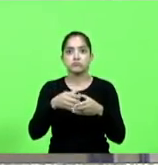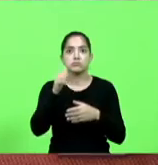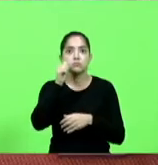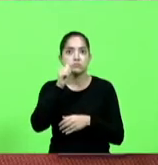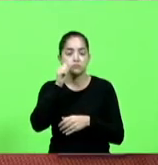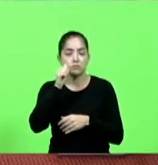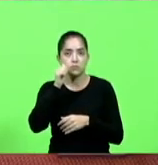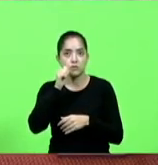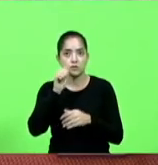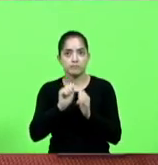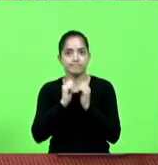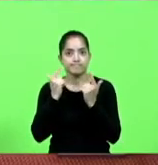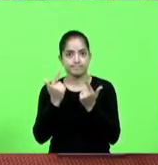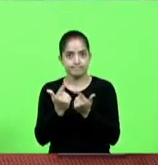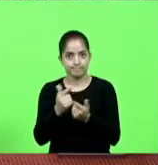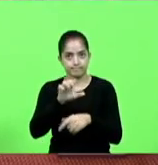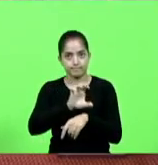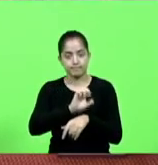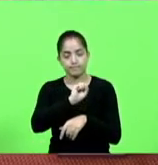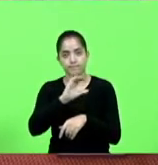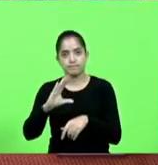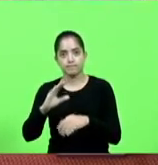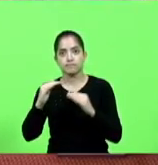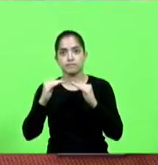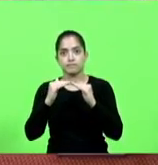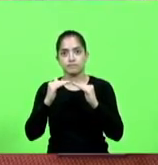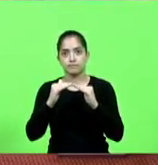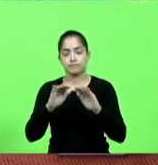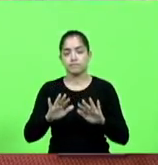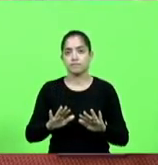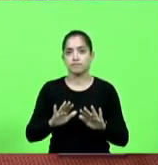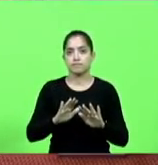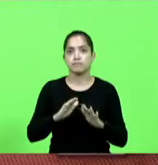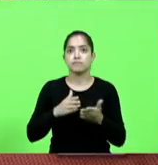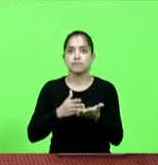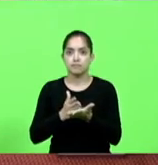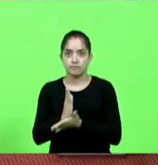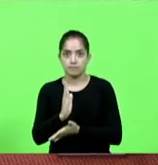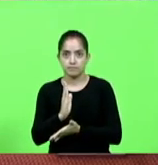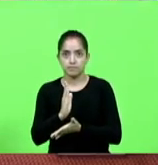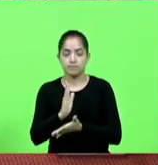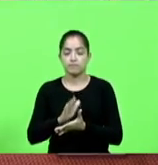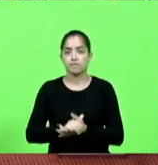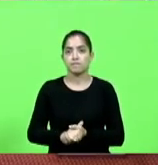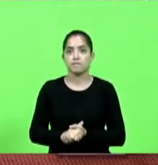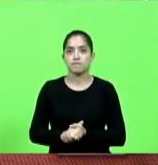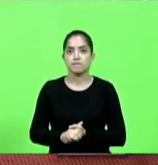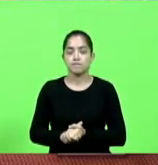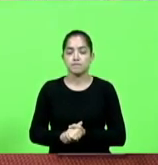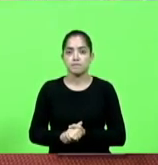do Estado de Santa Catarina. Deputados que aprovam, permaneçam como se encontra. Aprovado por